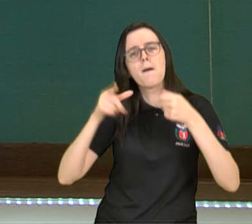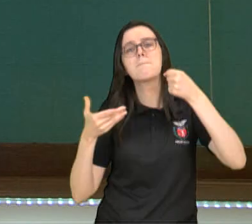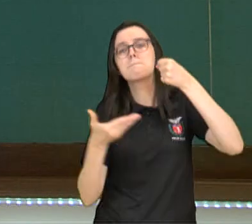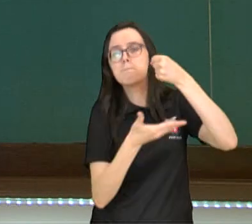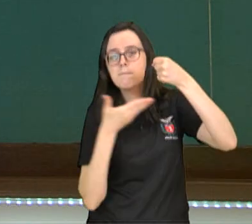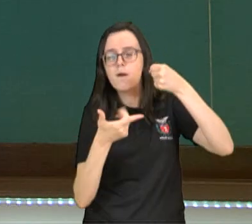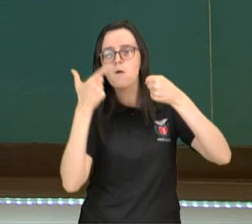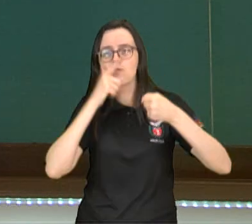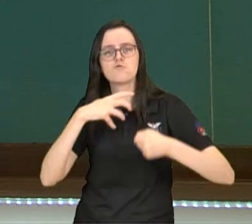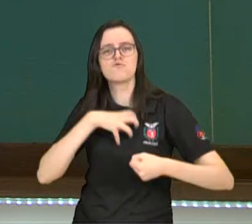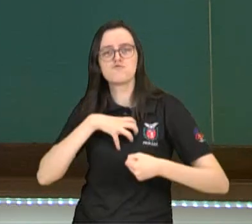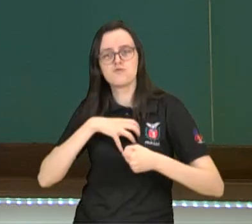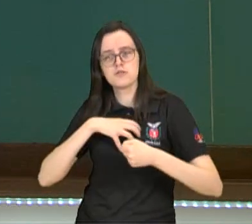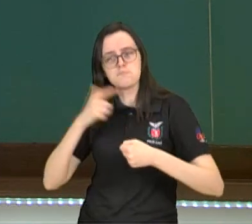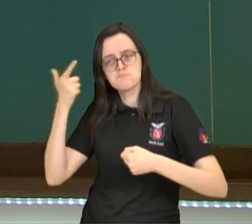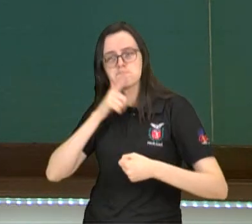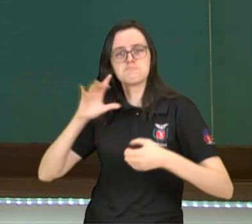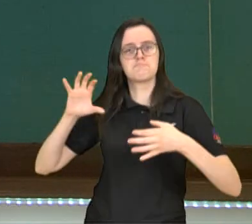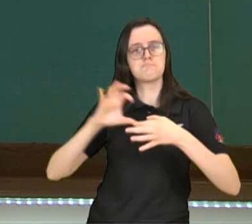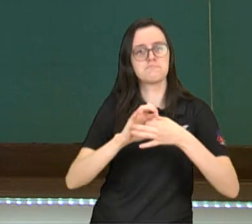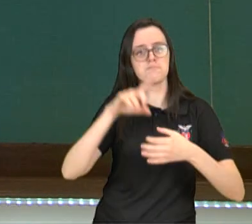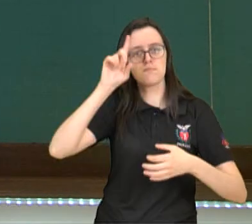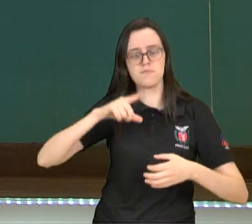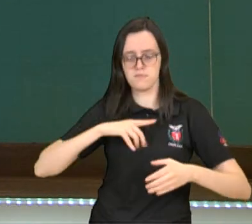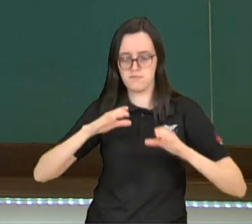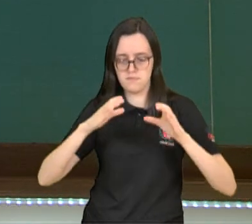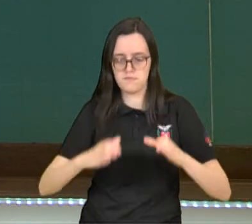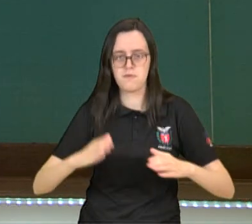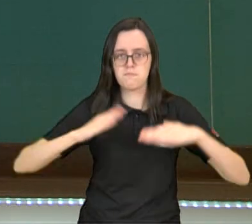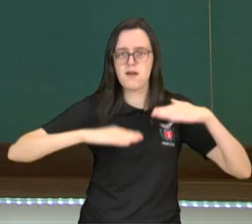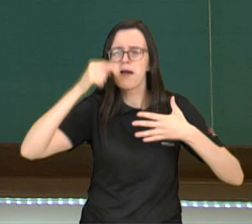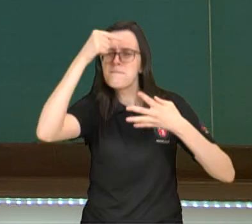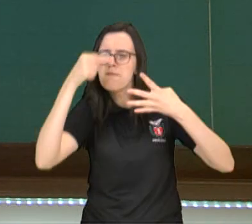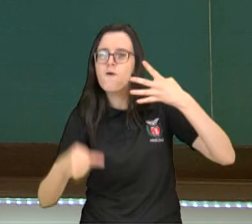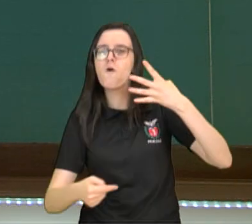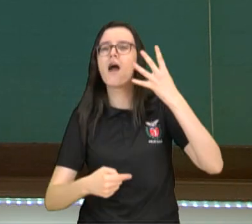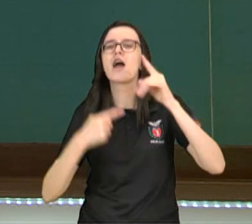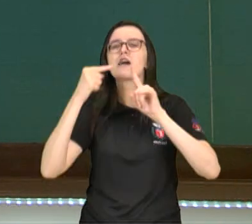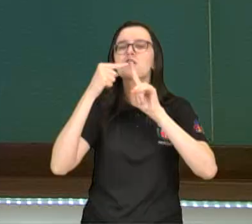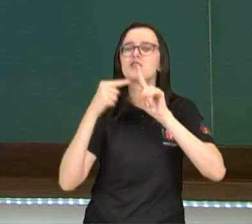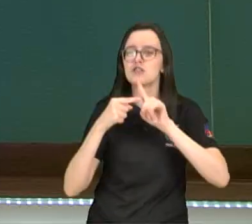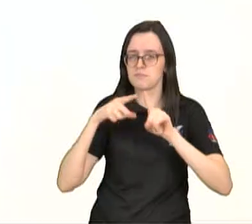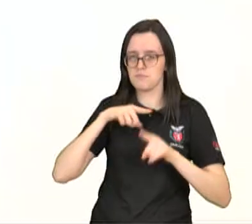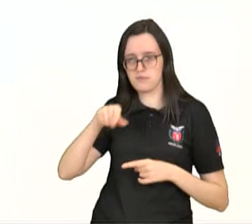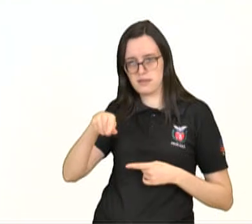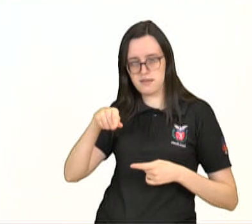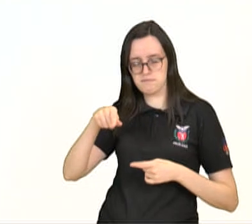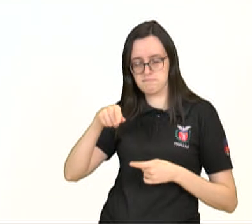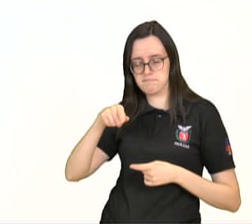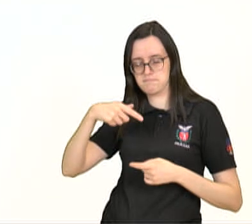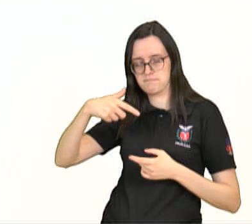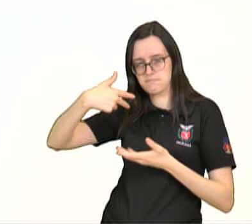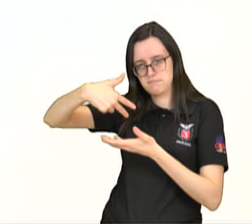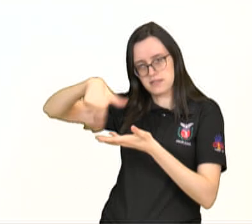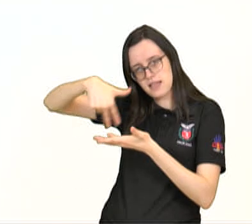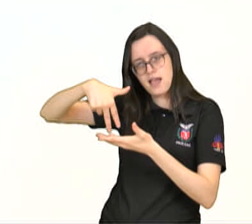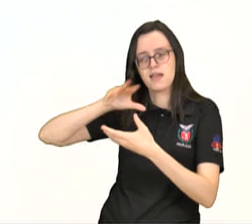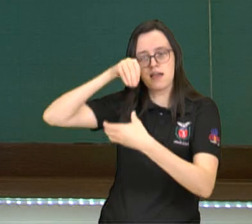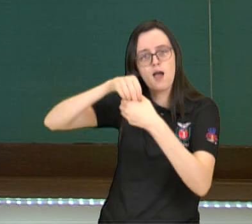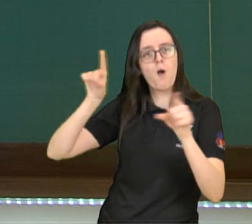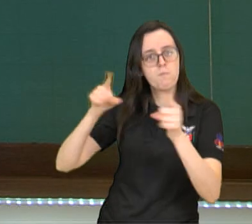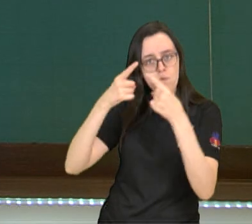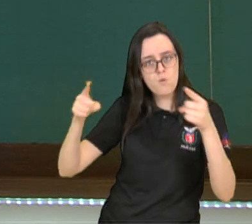para compor a bachata, que são o bongô, a guira, o baixo e a guitarra. A gente consegue identificar